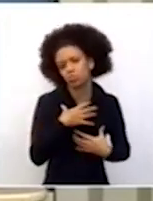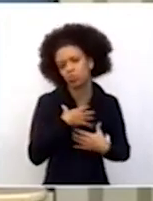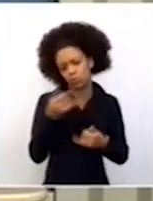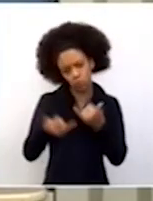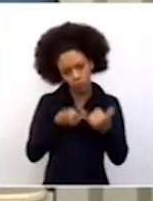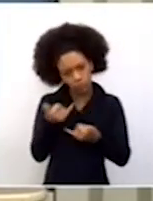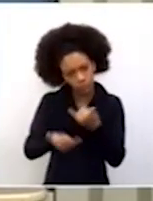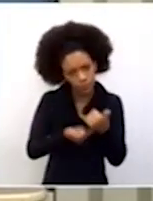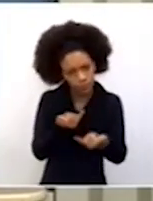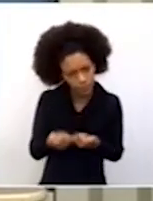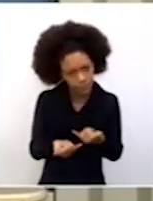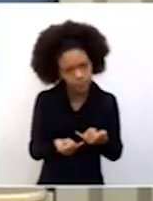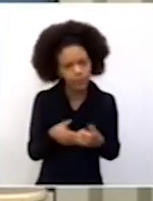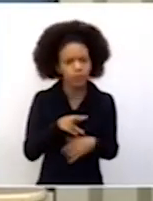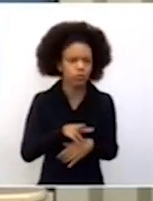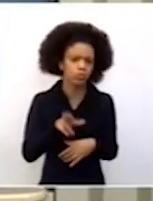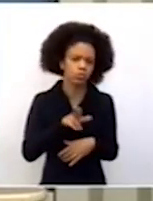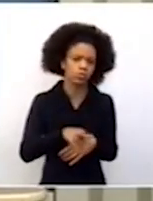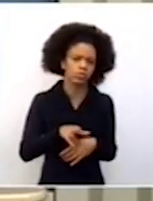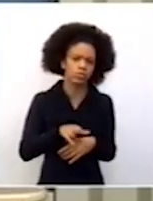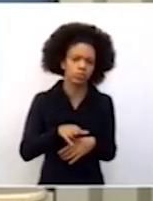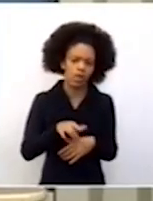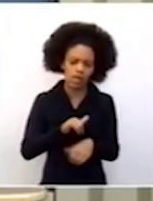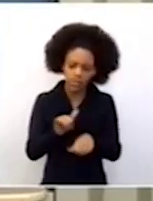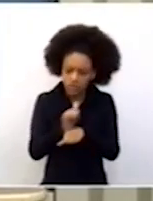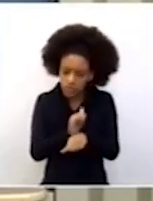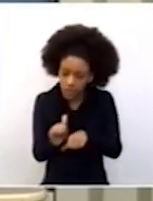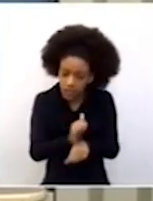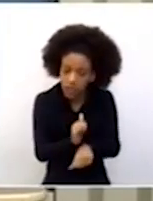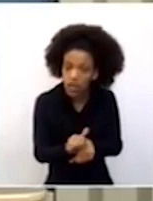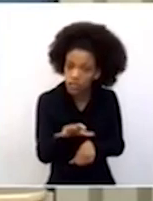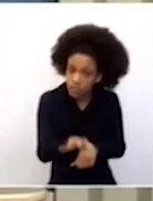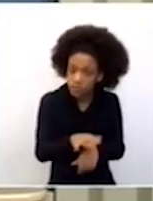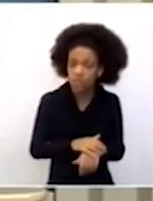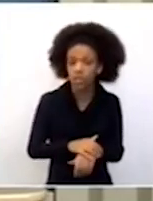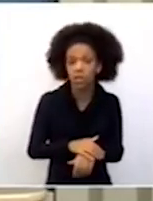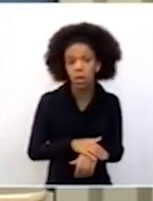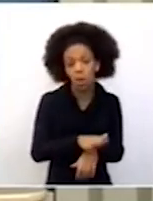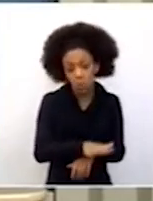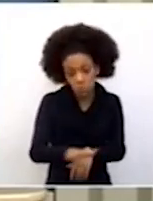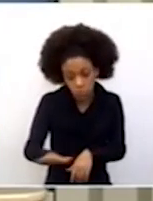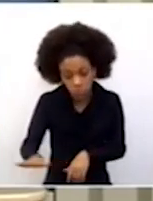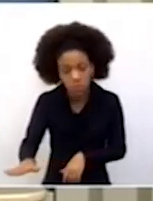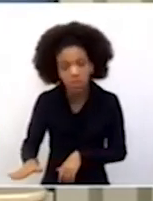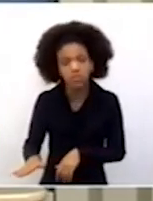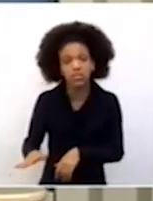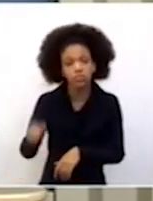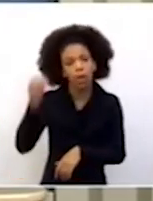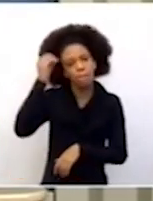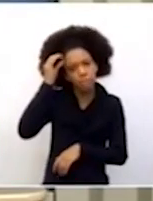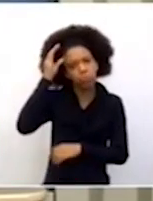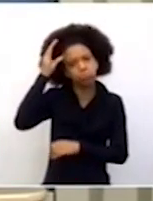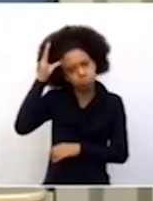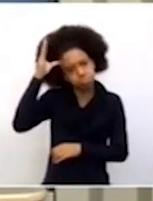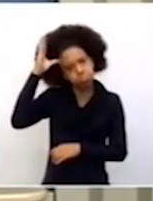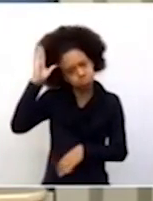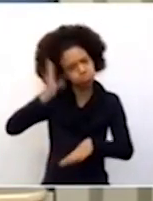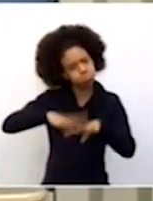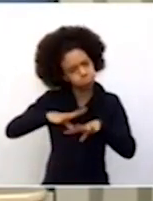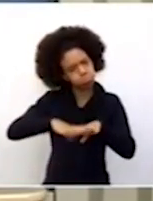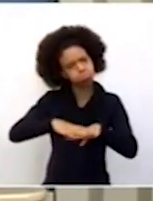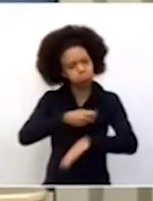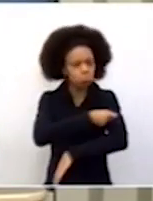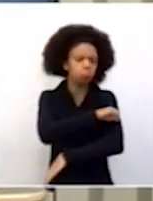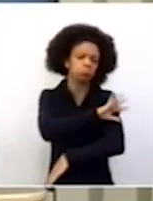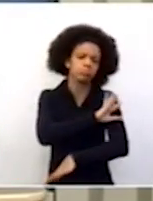com a brincadeira, utilizando esses recursos, né? E assim os alunos já vão se emergindo dentro da própria matemática, já nos anos iniciais.